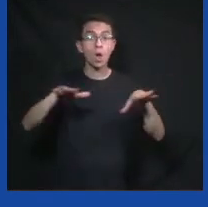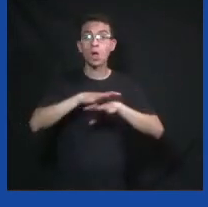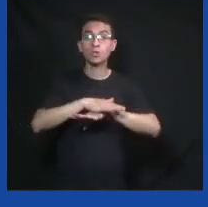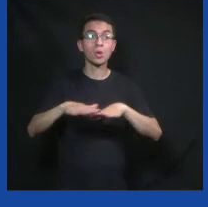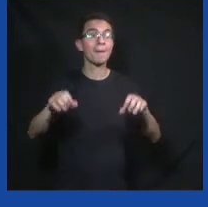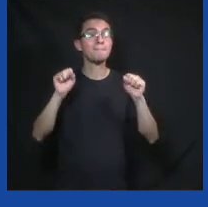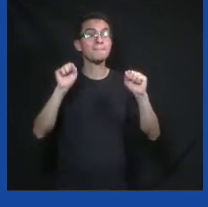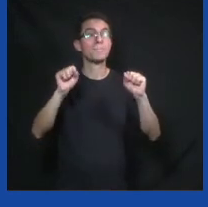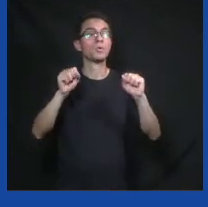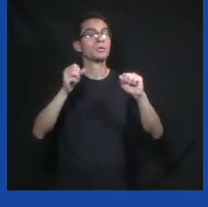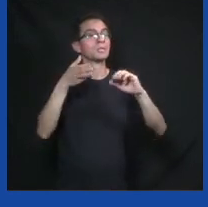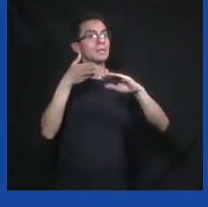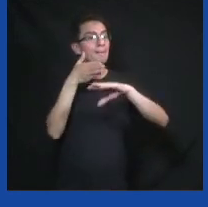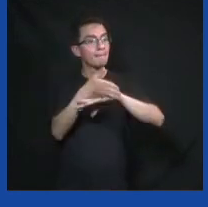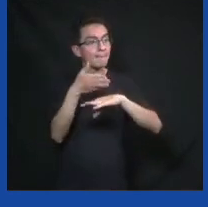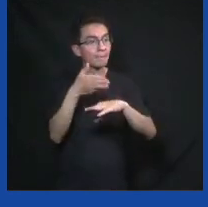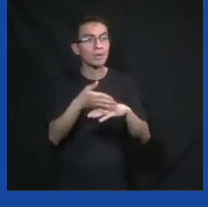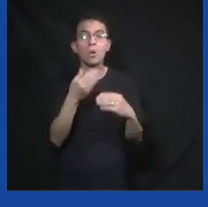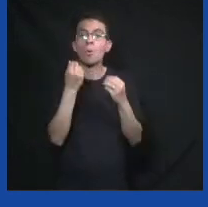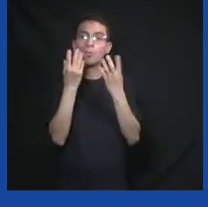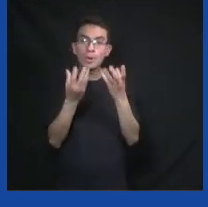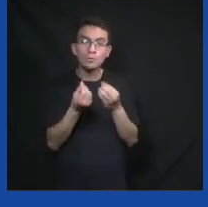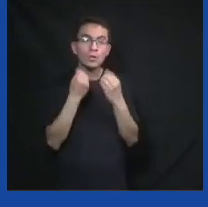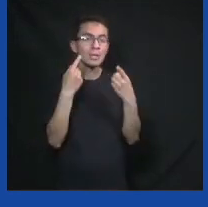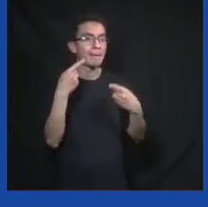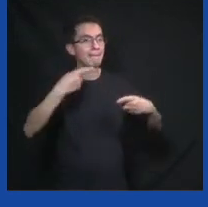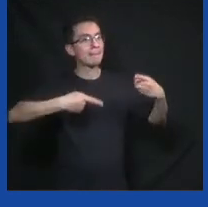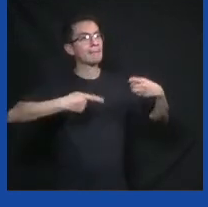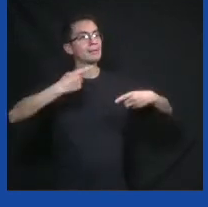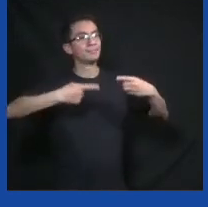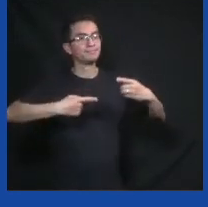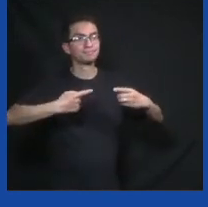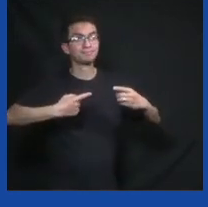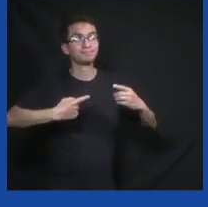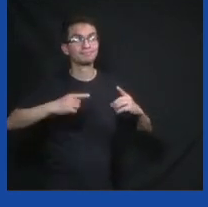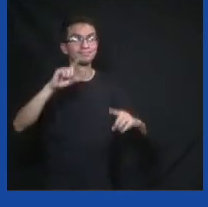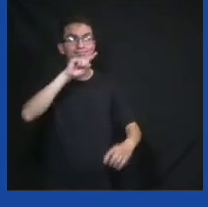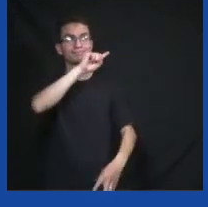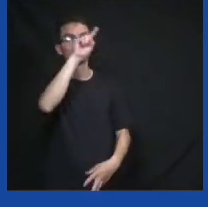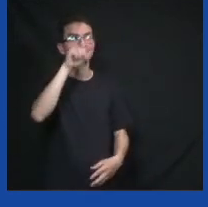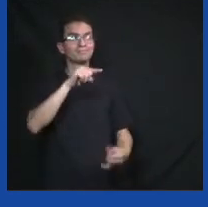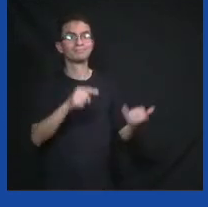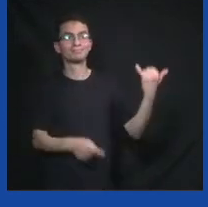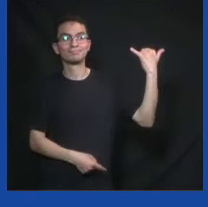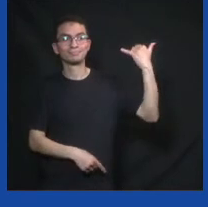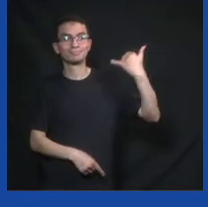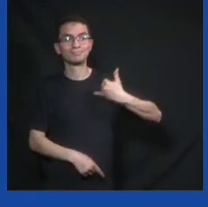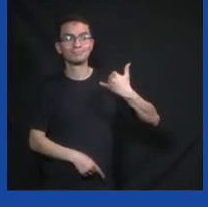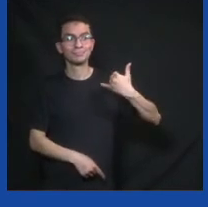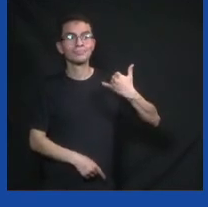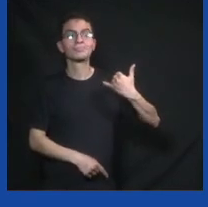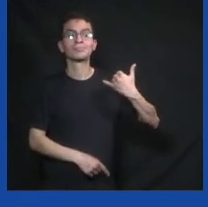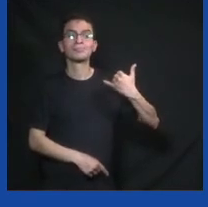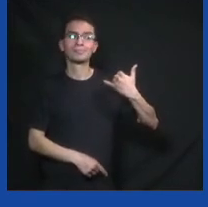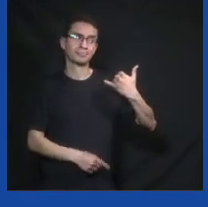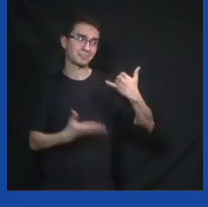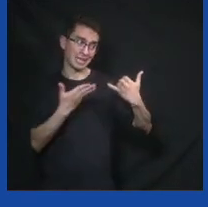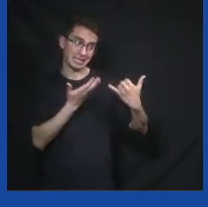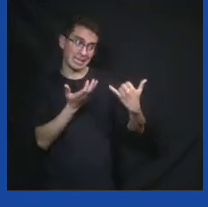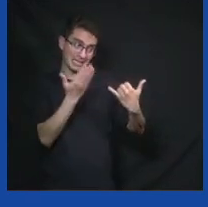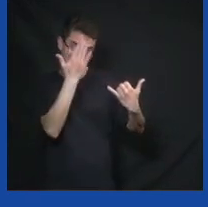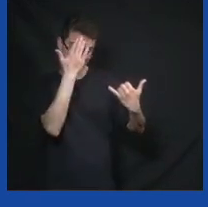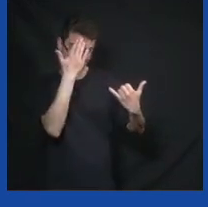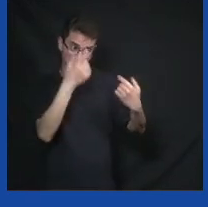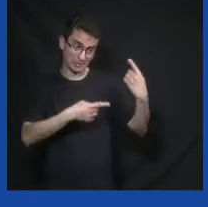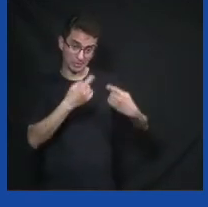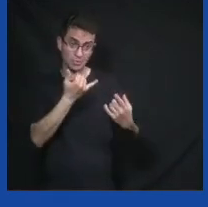só podem acessar em busca de informações políticas, algo me diz que alguém quer saber de política. E desde